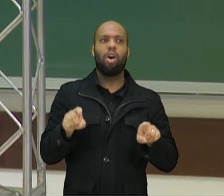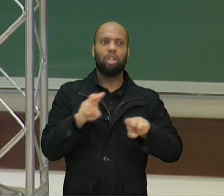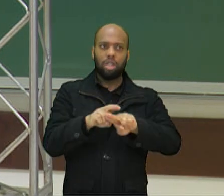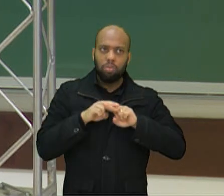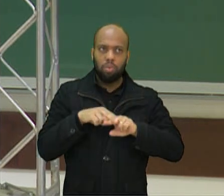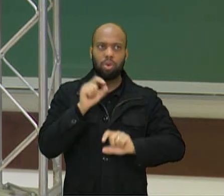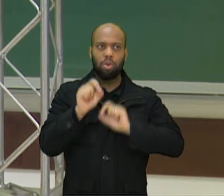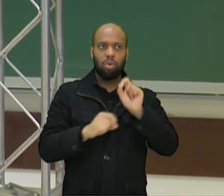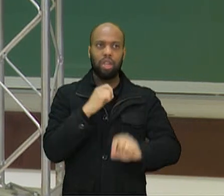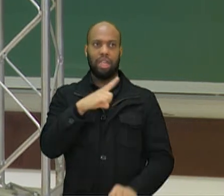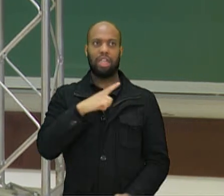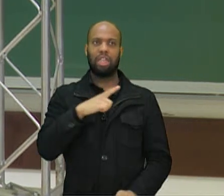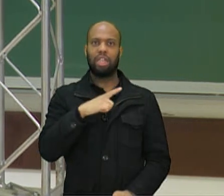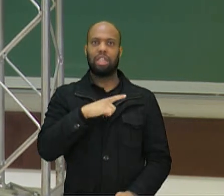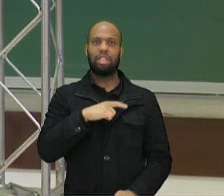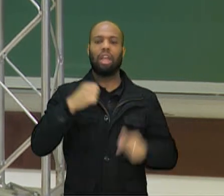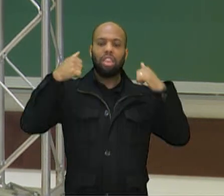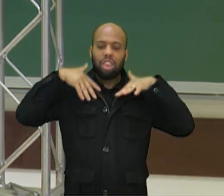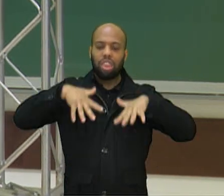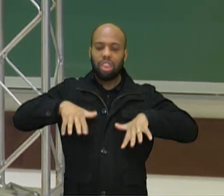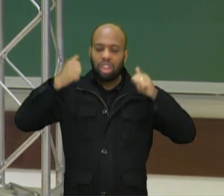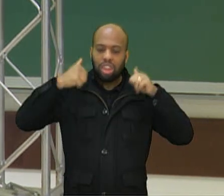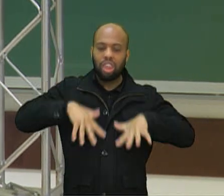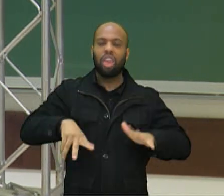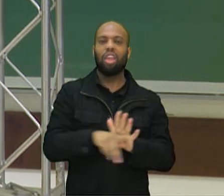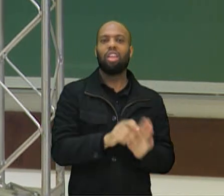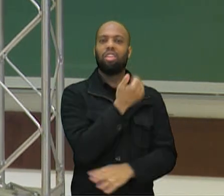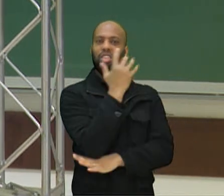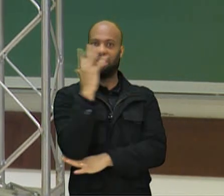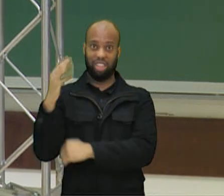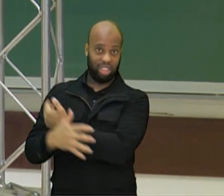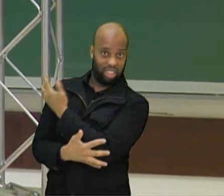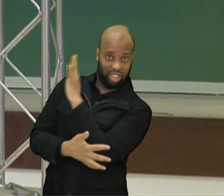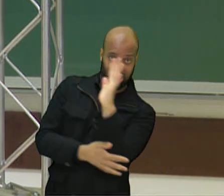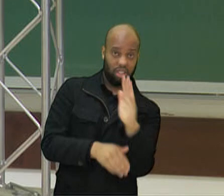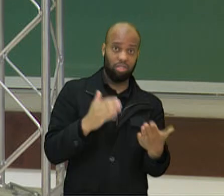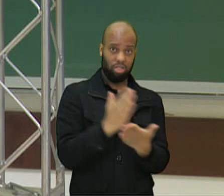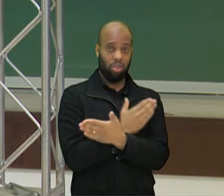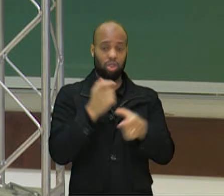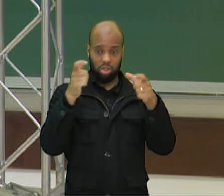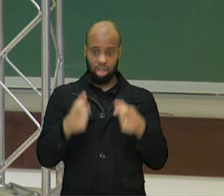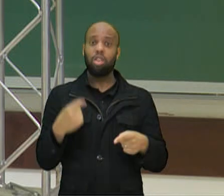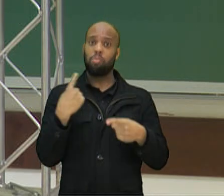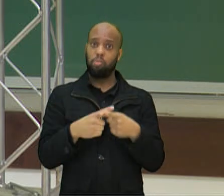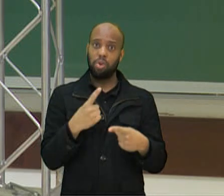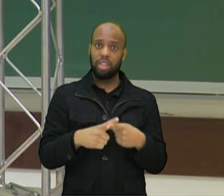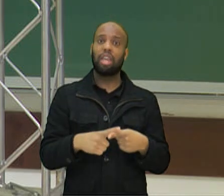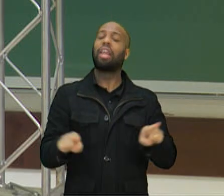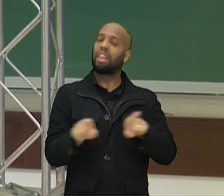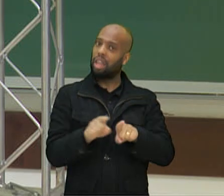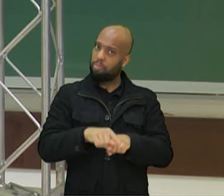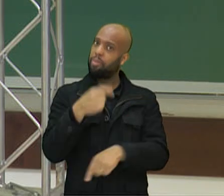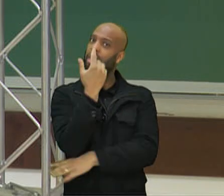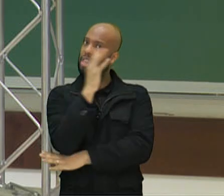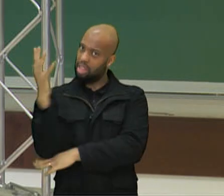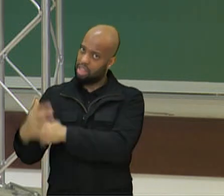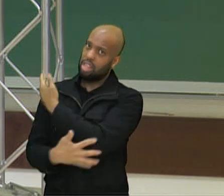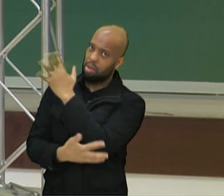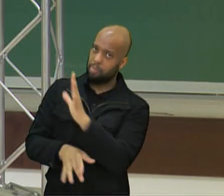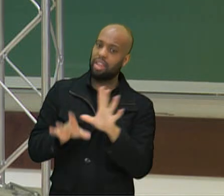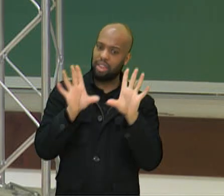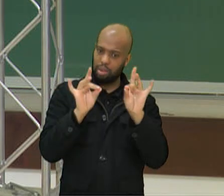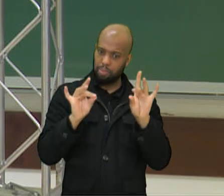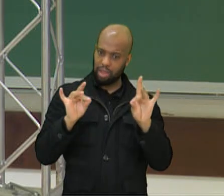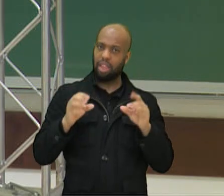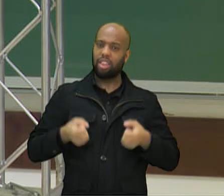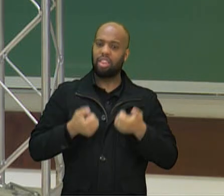da transpiração da vegetação de uma determinada área, porque as plantas elas também perdem umidade para o